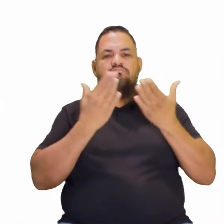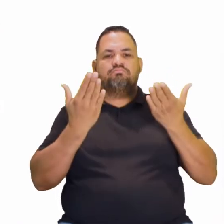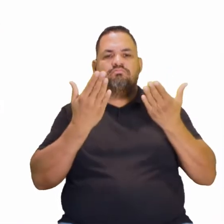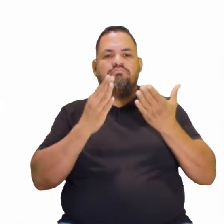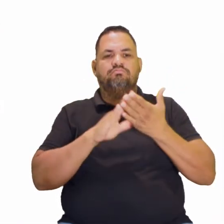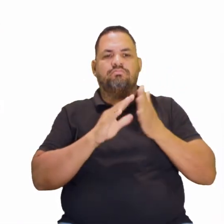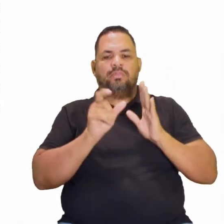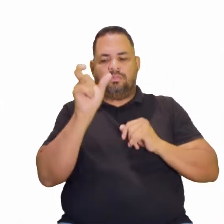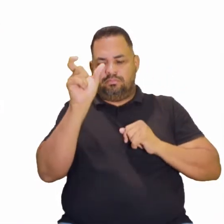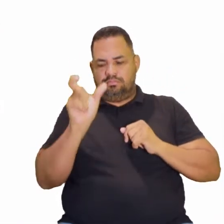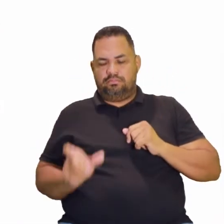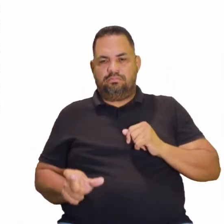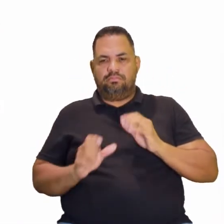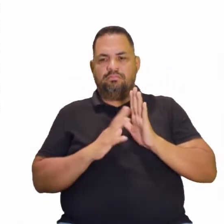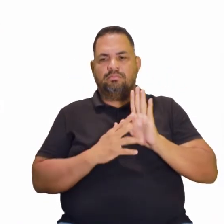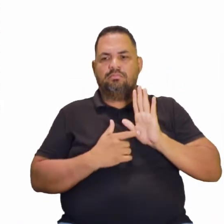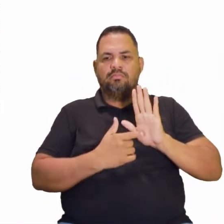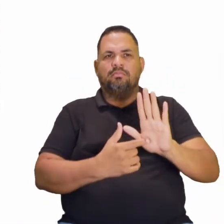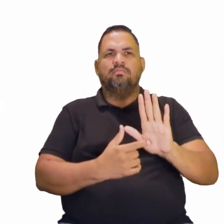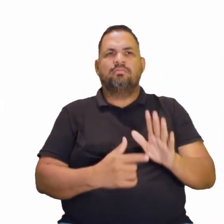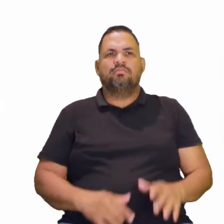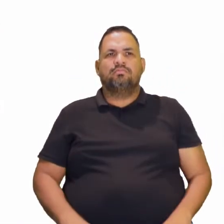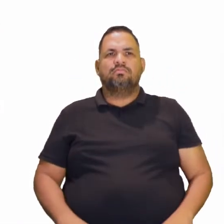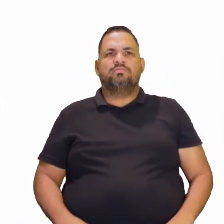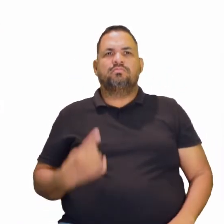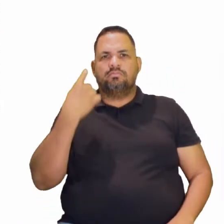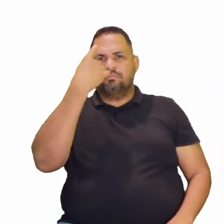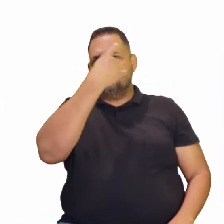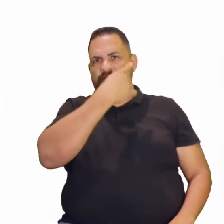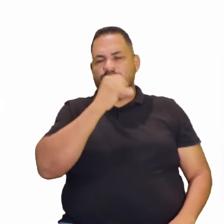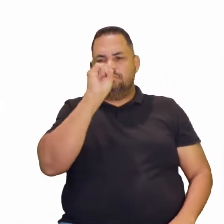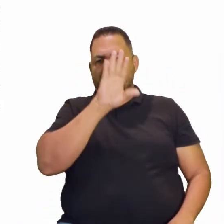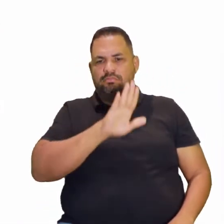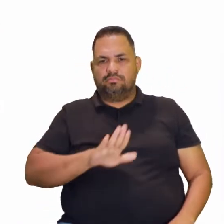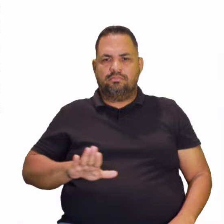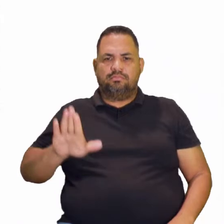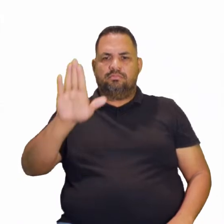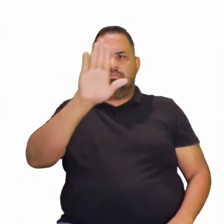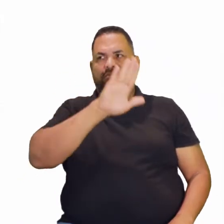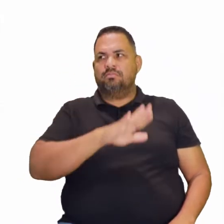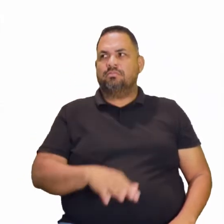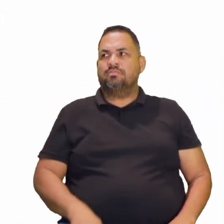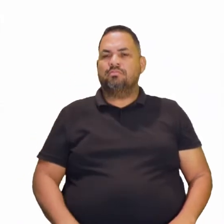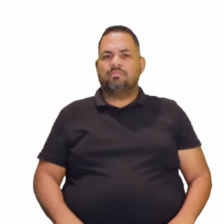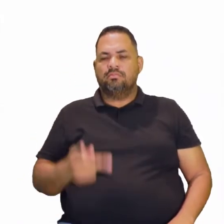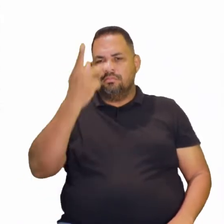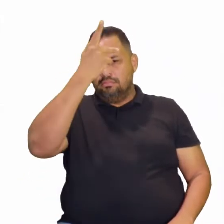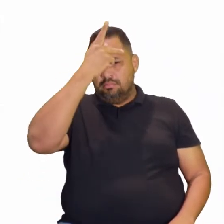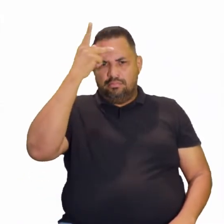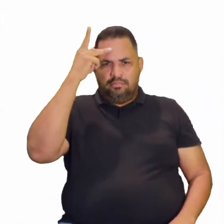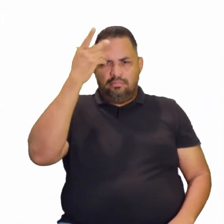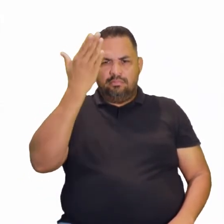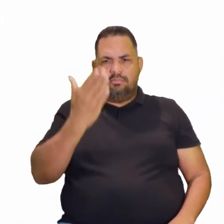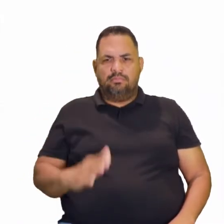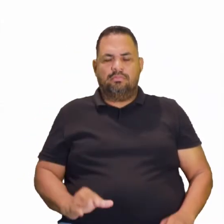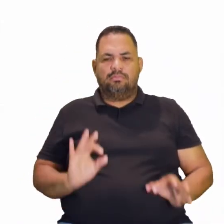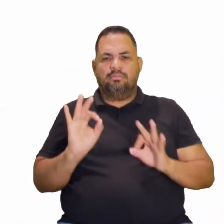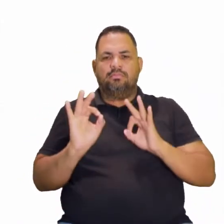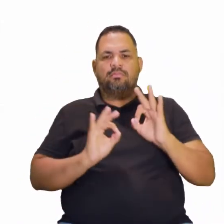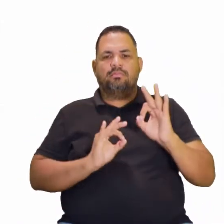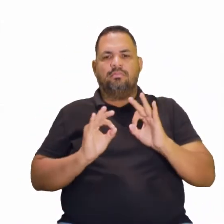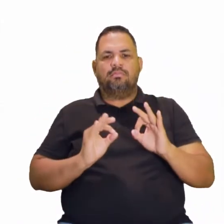ela destaca muito isso, o rosto, né? A imagem da pessoa ali, a forma